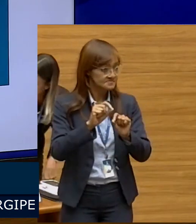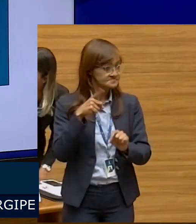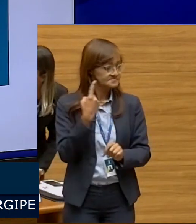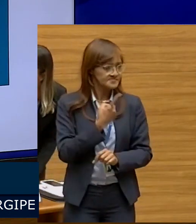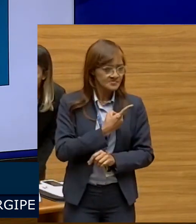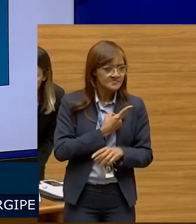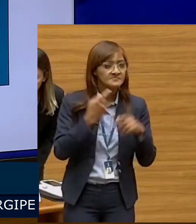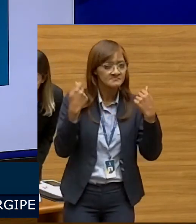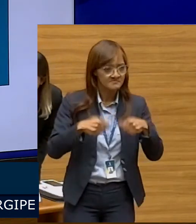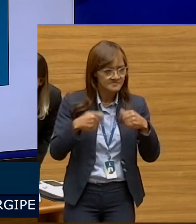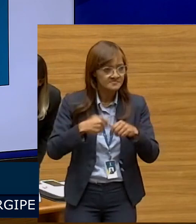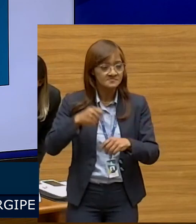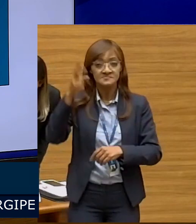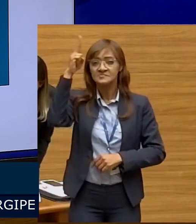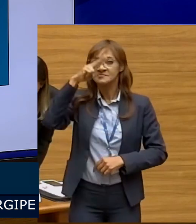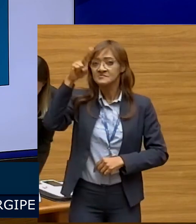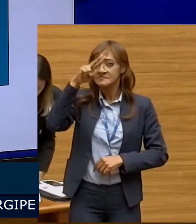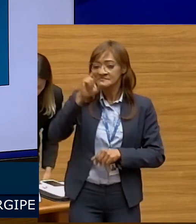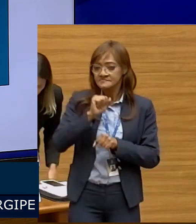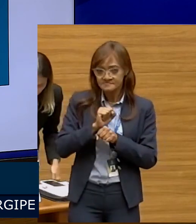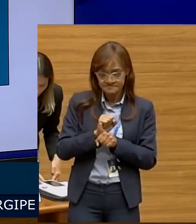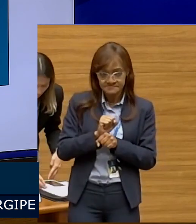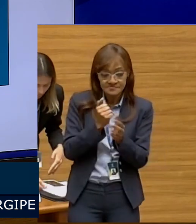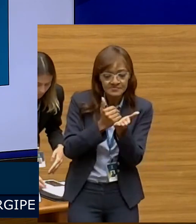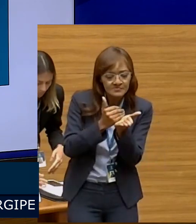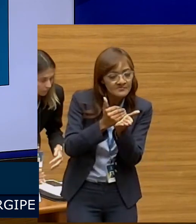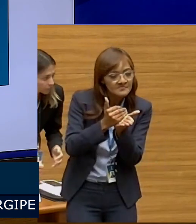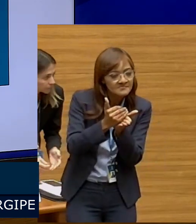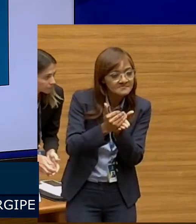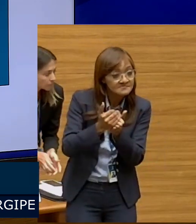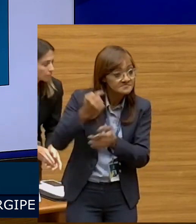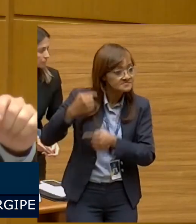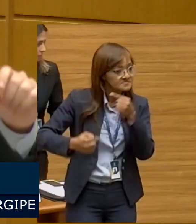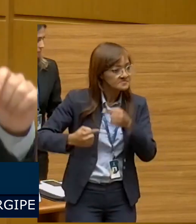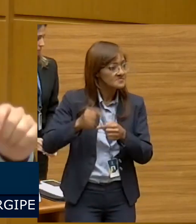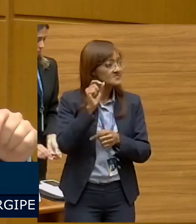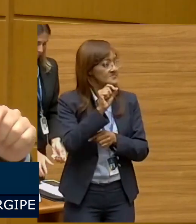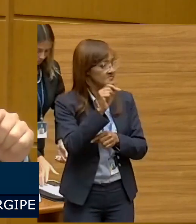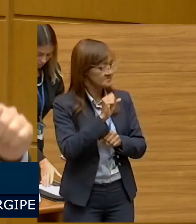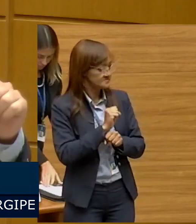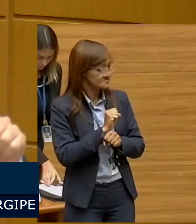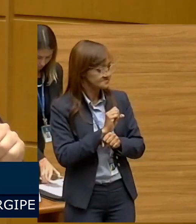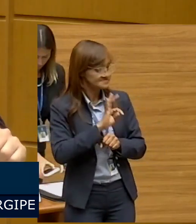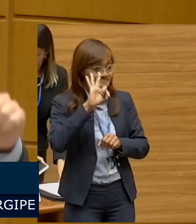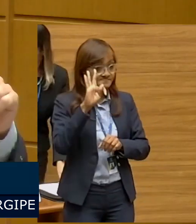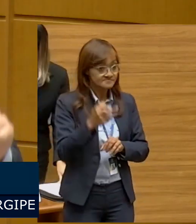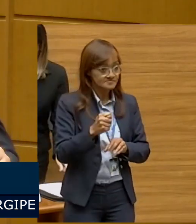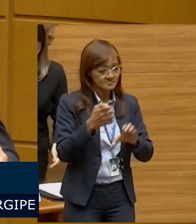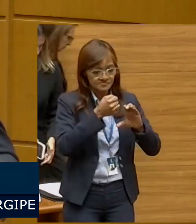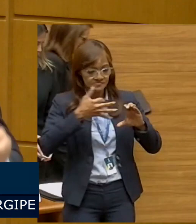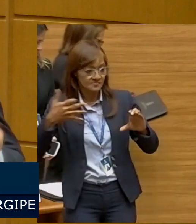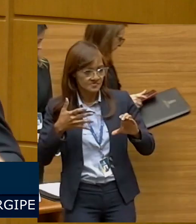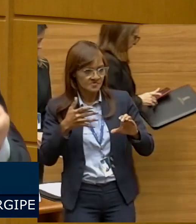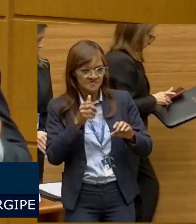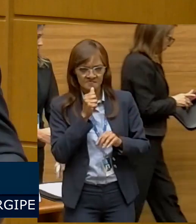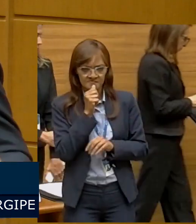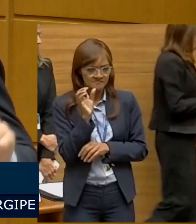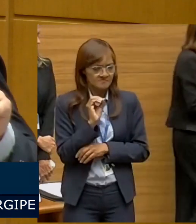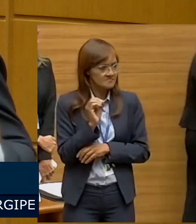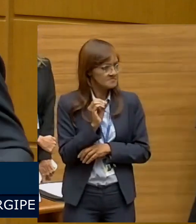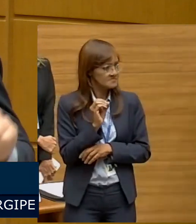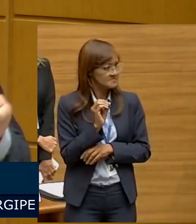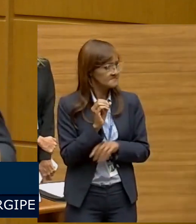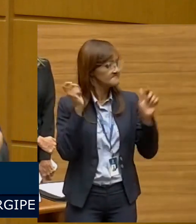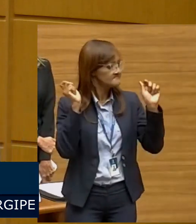lembrar que as políticas elas partem exatamente do pressuposto dos dados. Sem dados não há política, e a política ela é feita